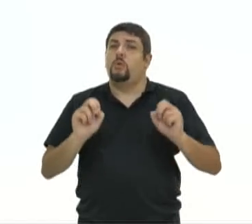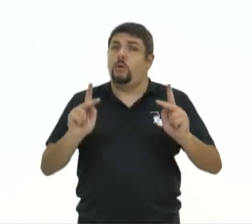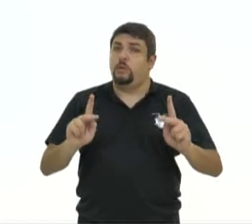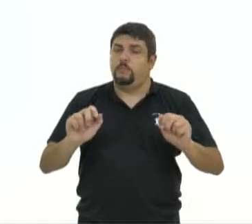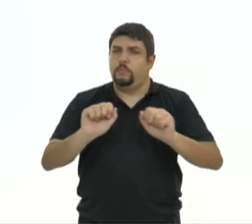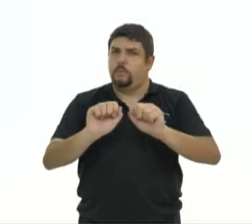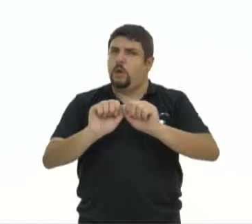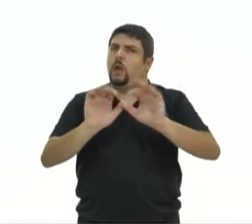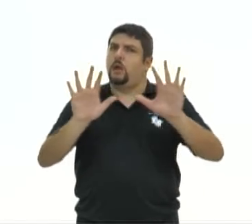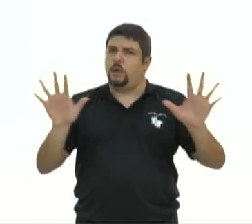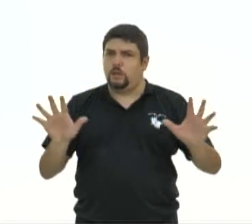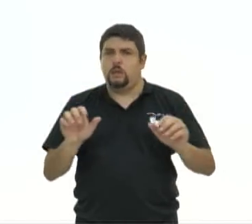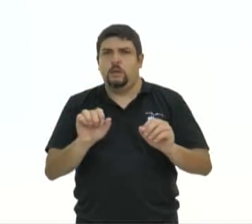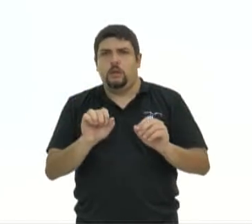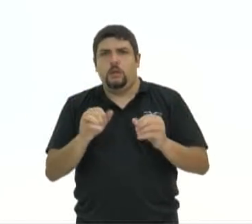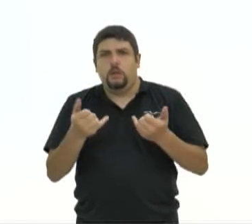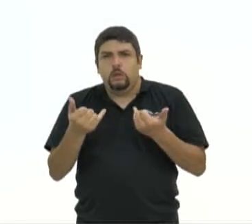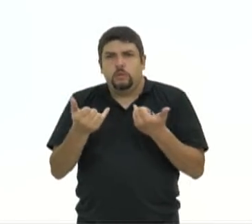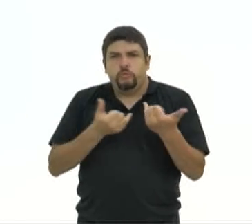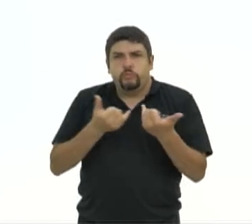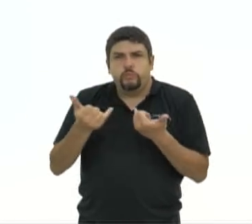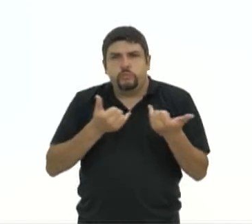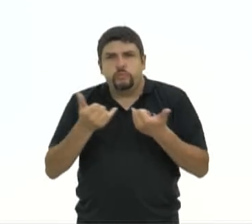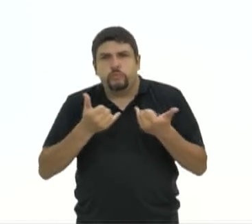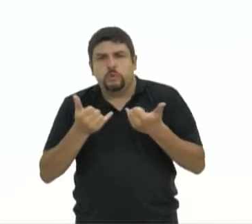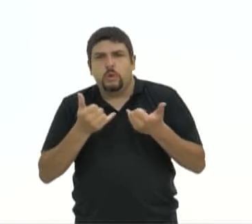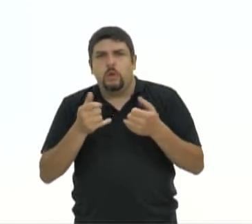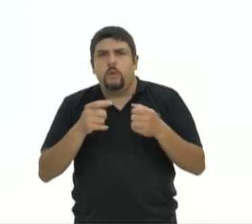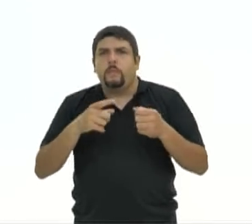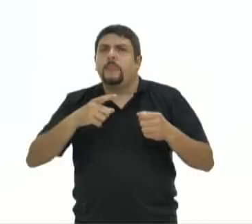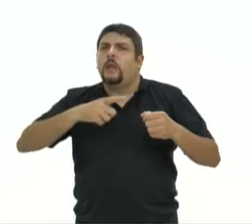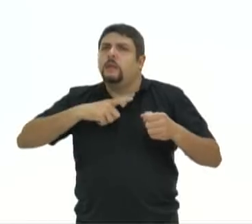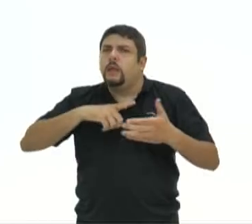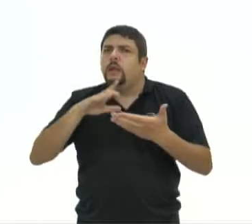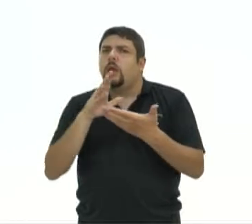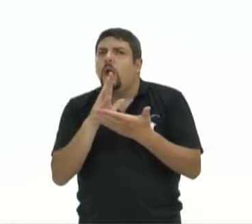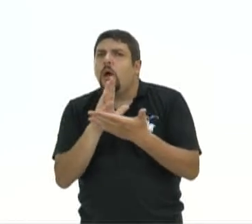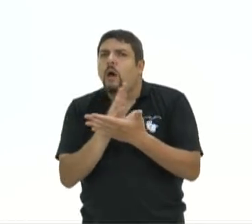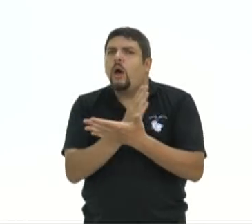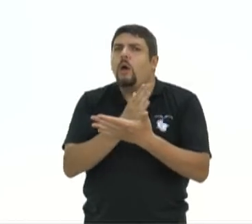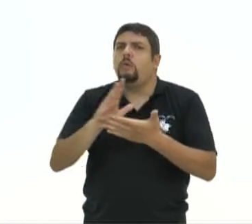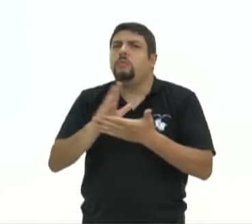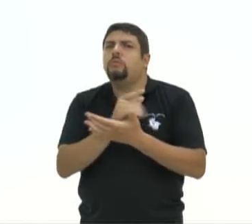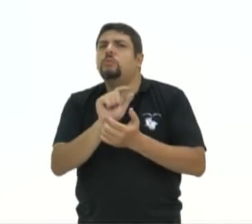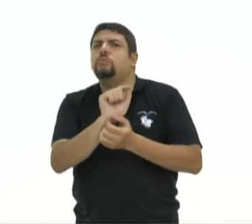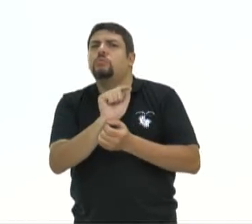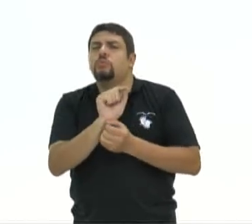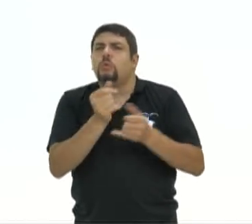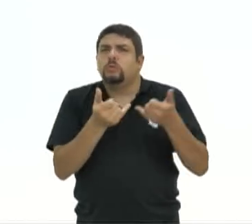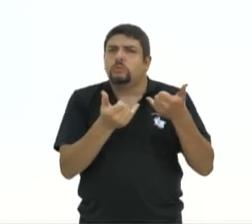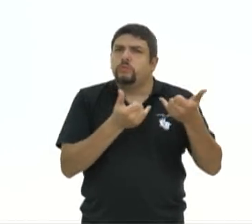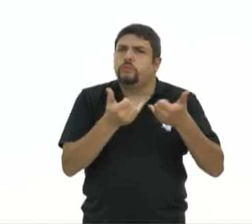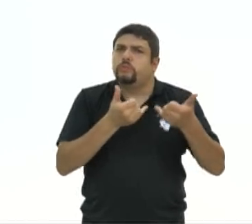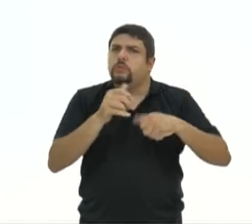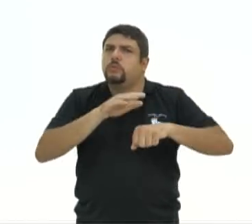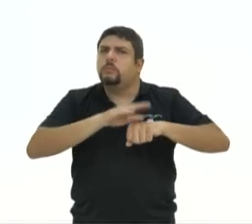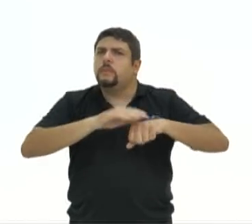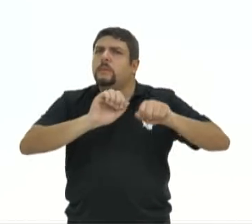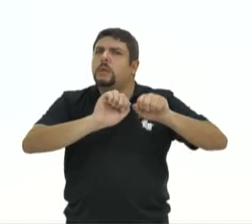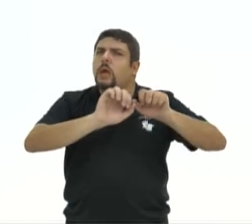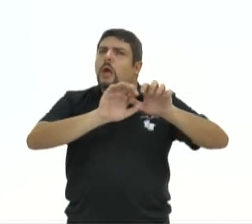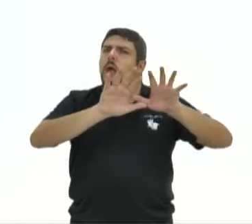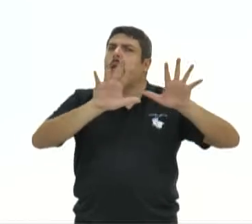que no conjunto de informações, algumas medidas estatísticas me dão informações mais próximas do contexto que está